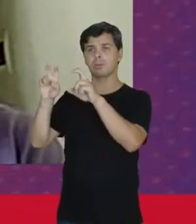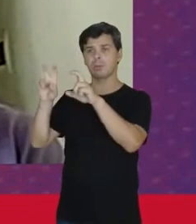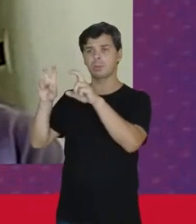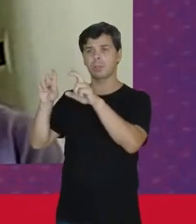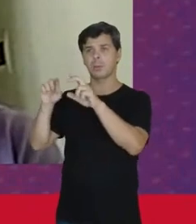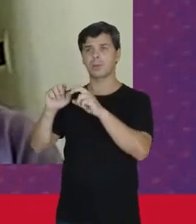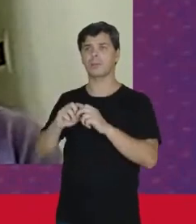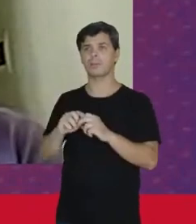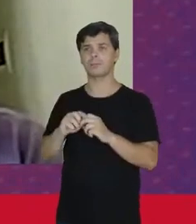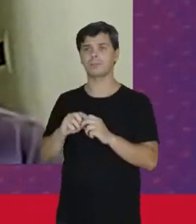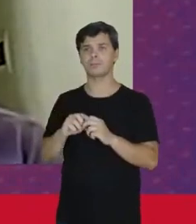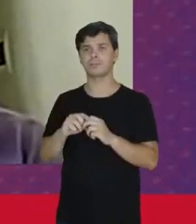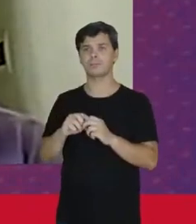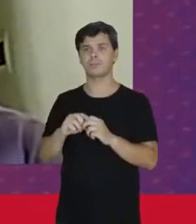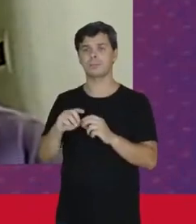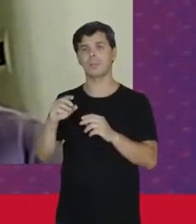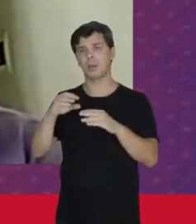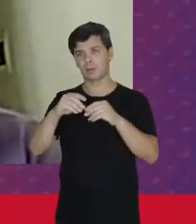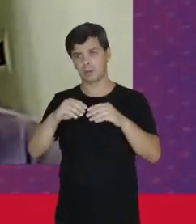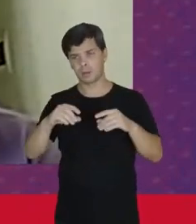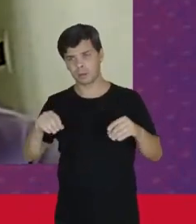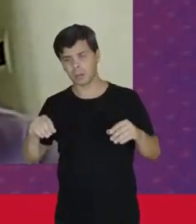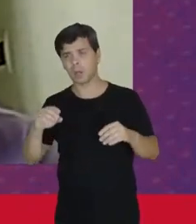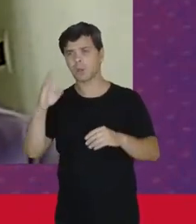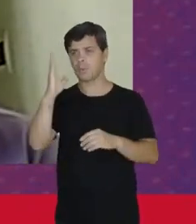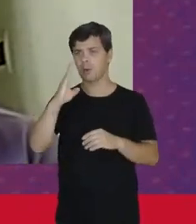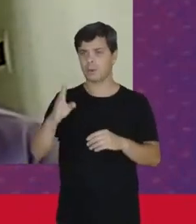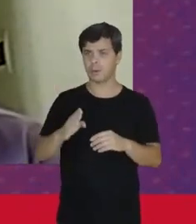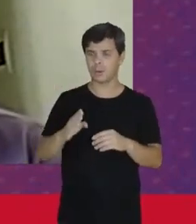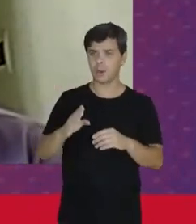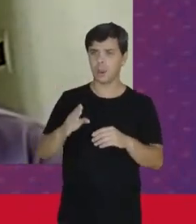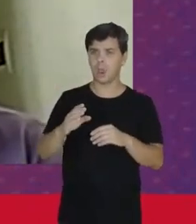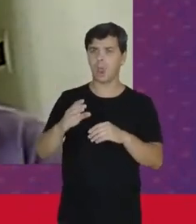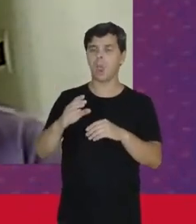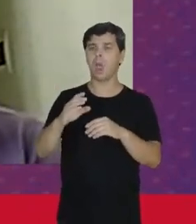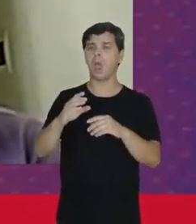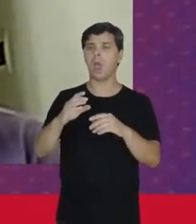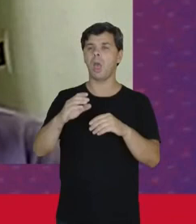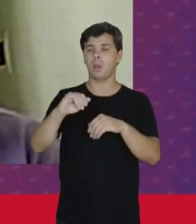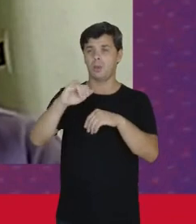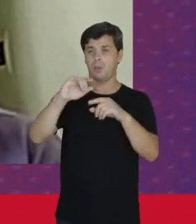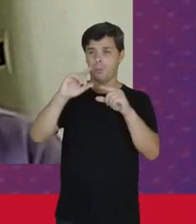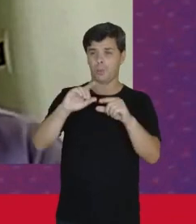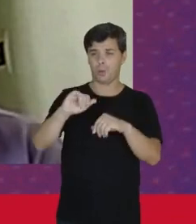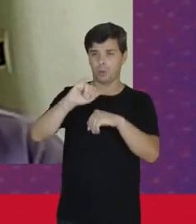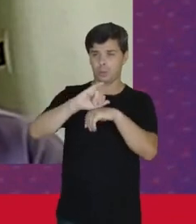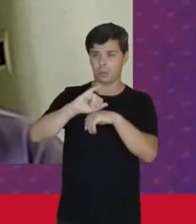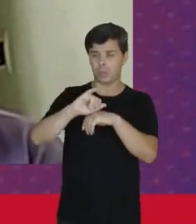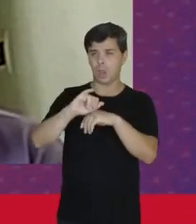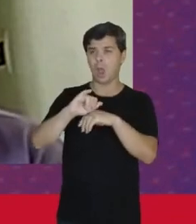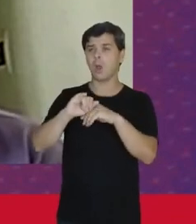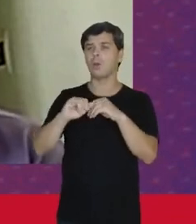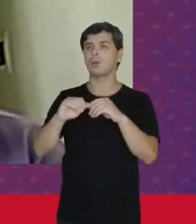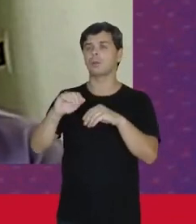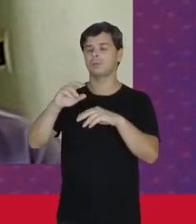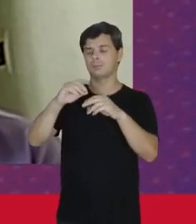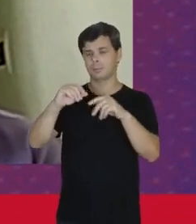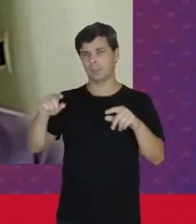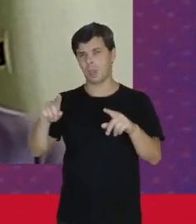tema da terra no Brasil, a concentração da terra, o modelo de produção